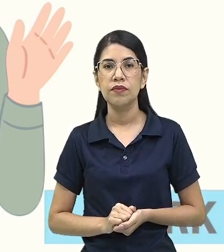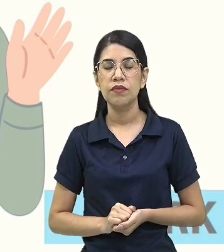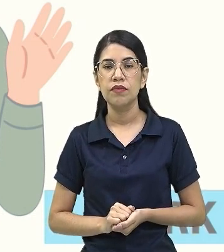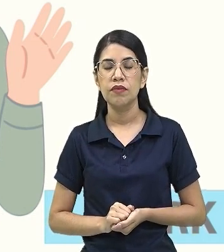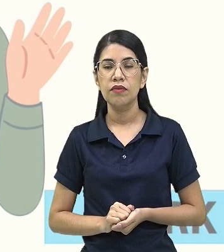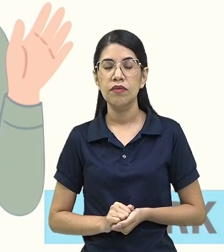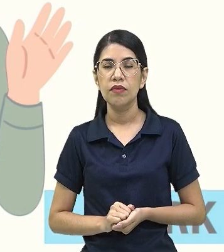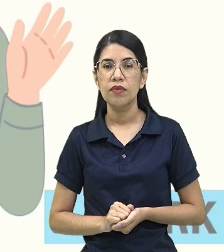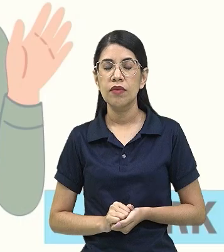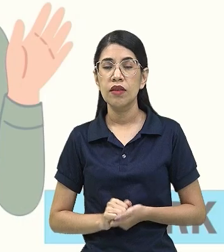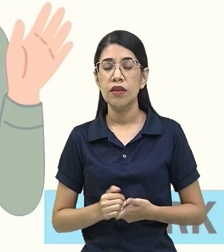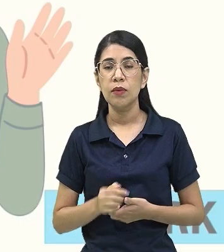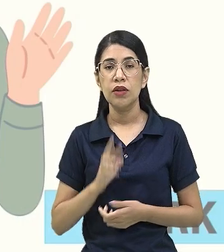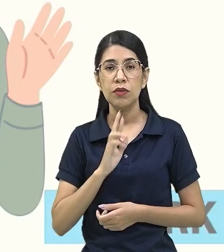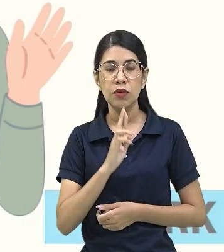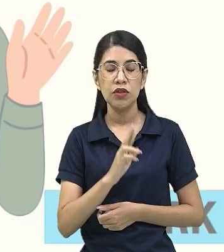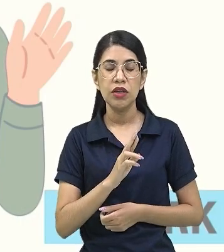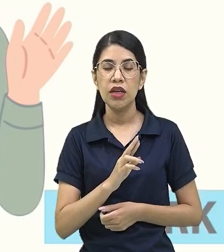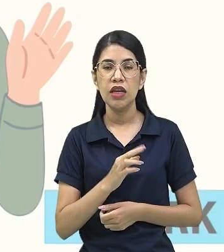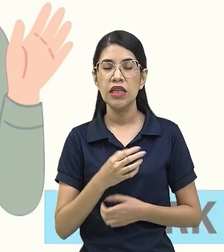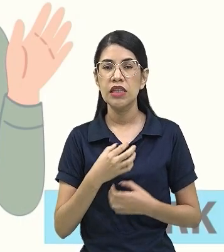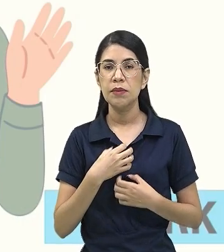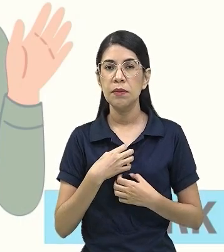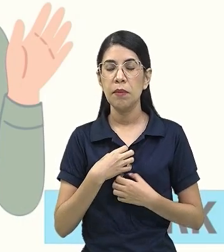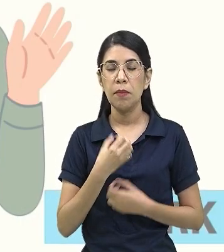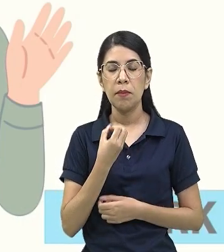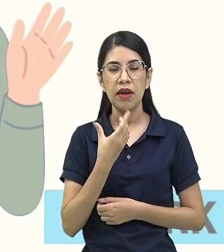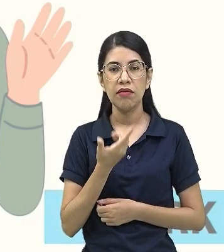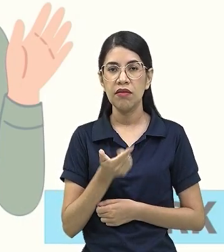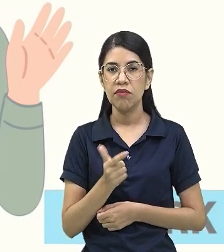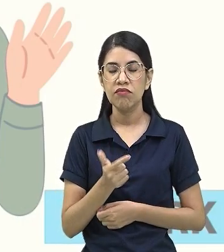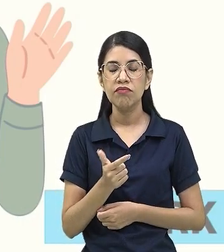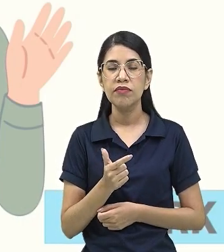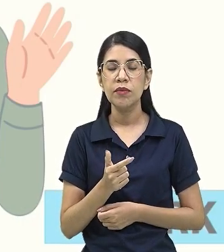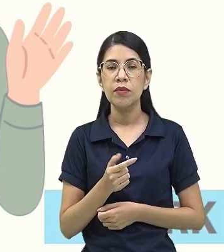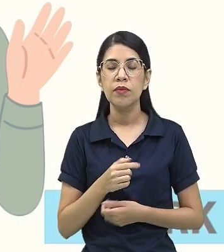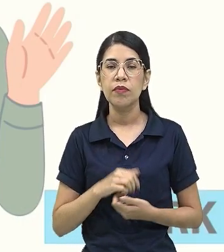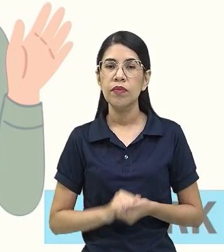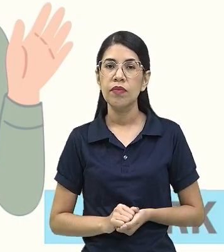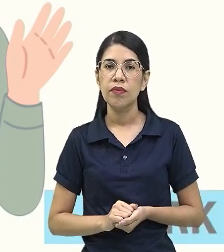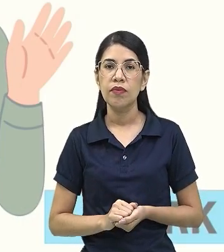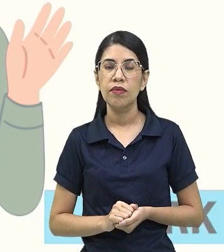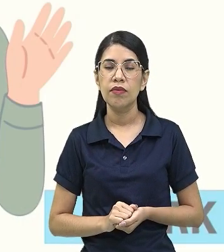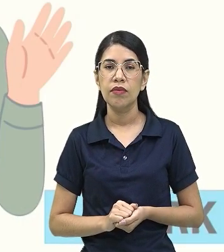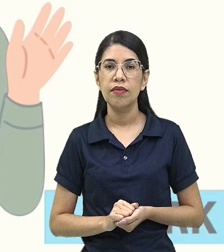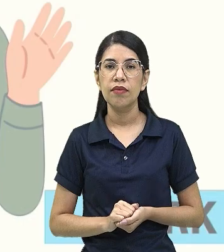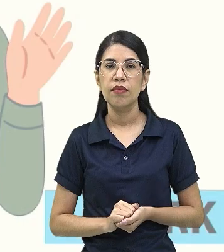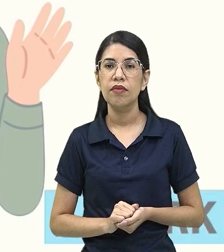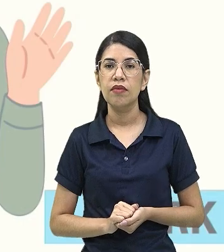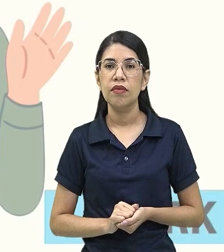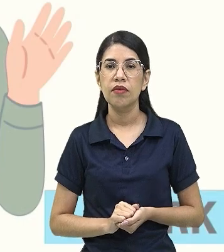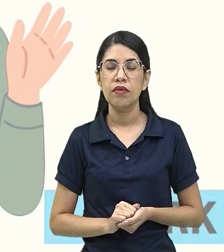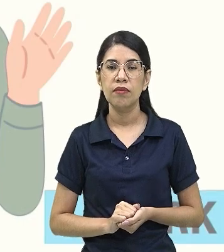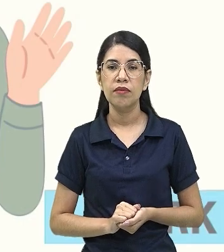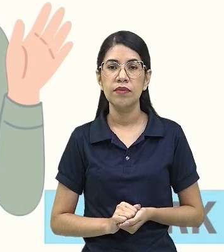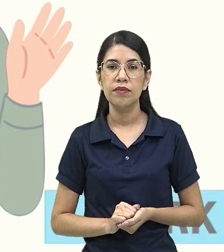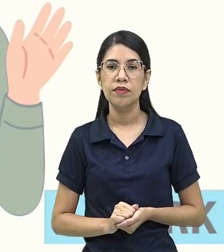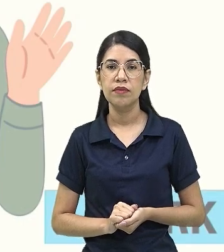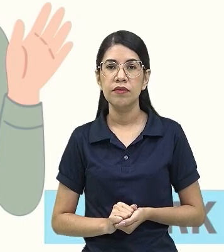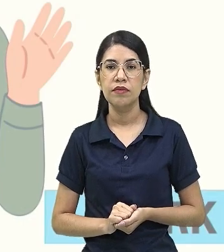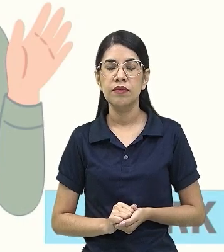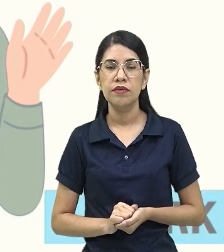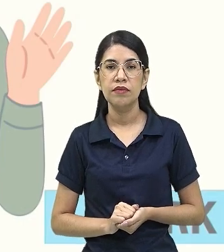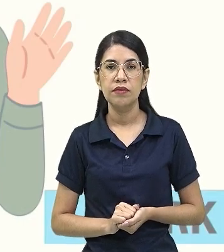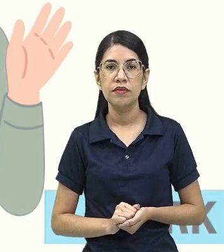well. Então, ele não estava se sentindo bem, né? Ele não se sentia bem. Então, he didn't feel